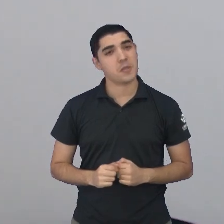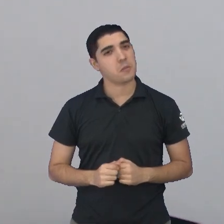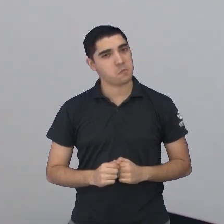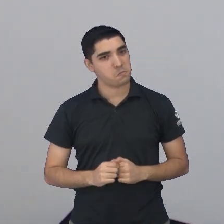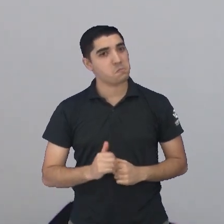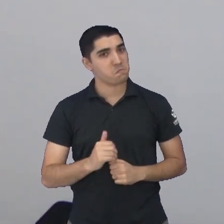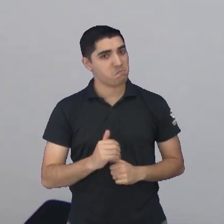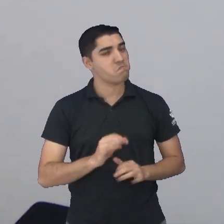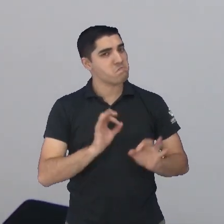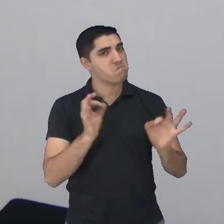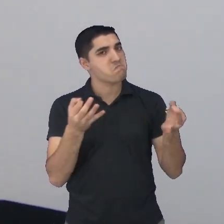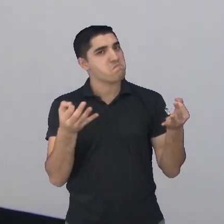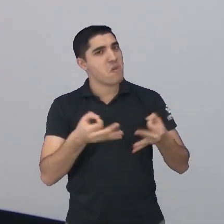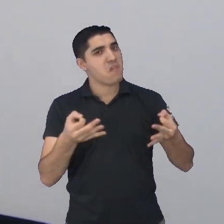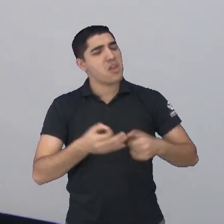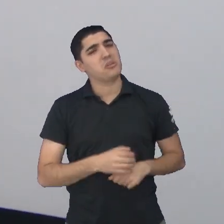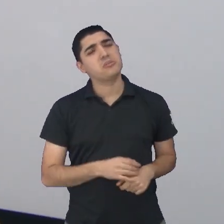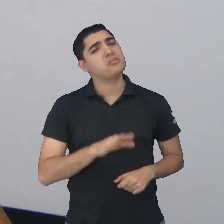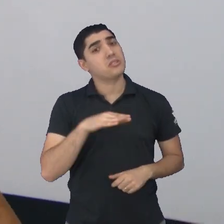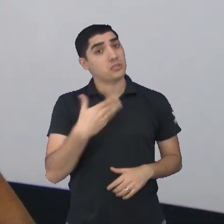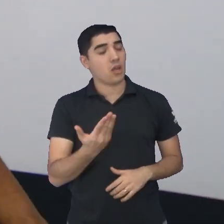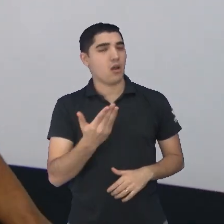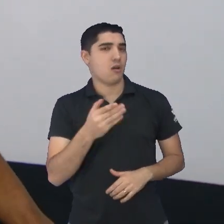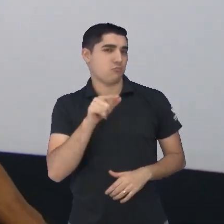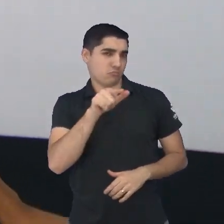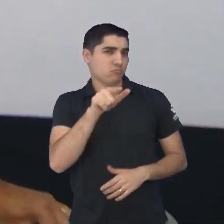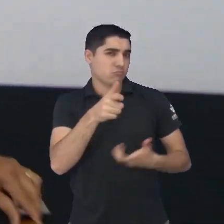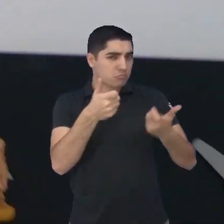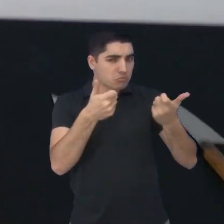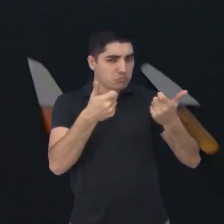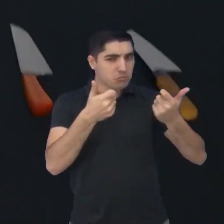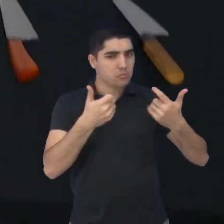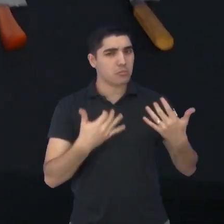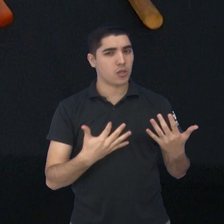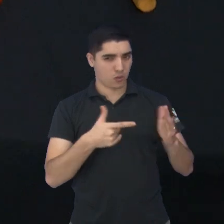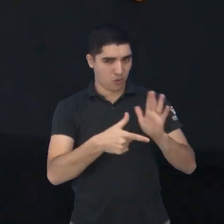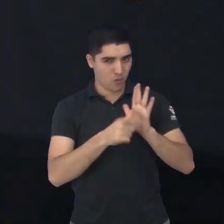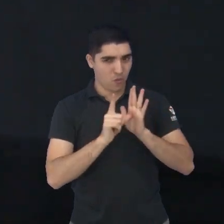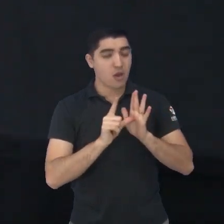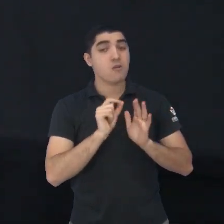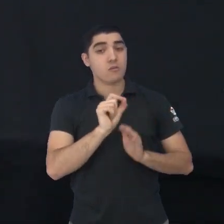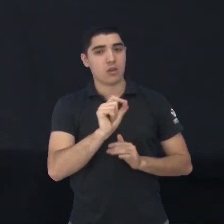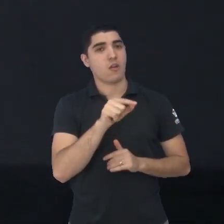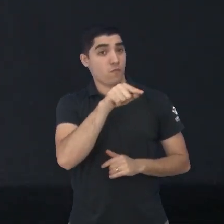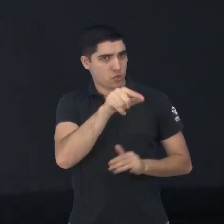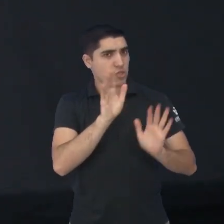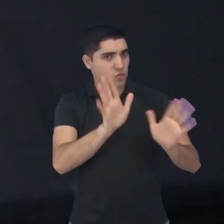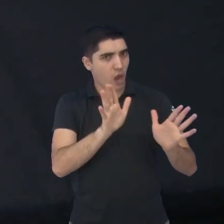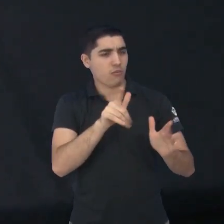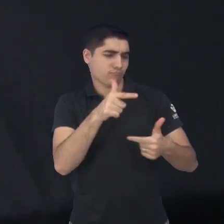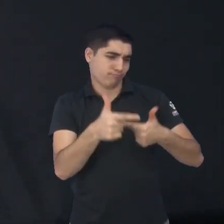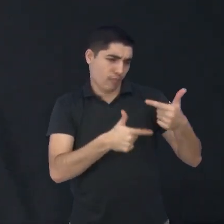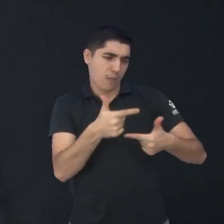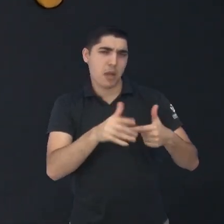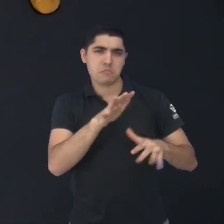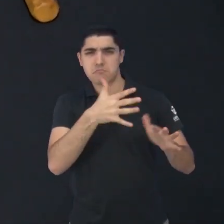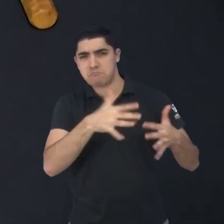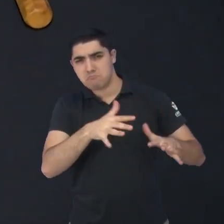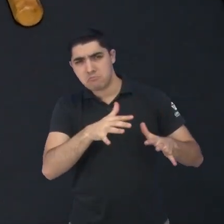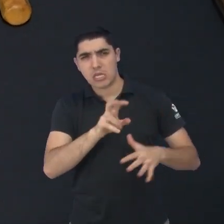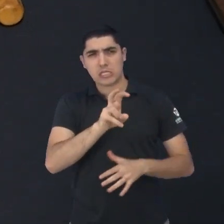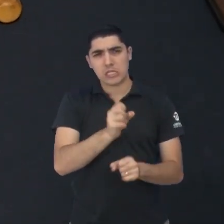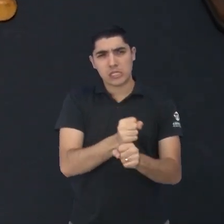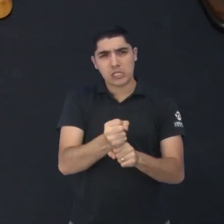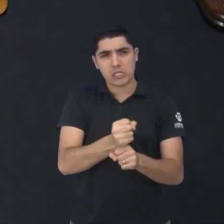Então, realmente, a sua maior procura, né? Você estava me contando aqui nos bastidores que você já trabalha com cutelaria há aproximadamente 5